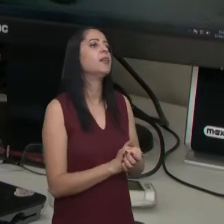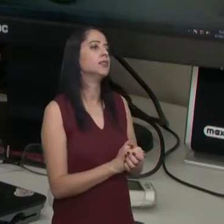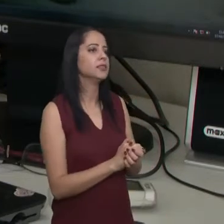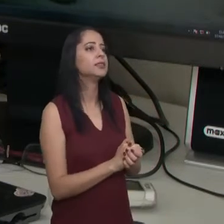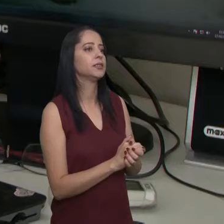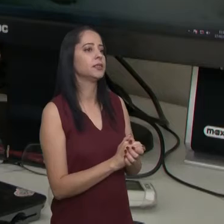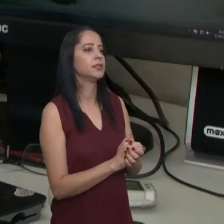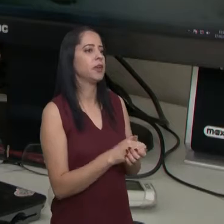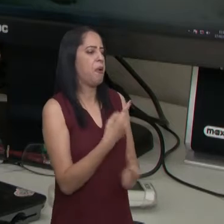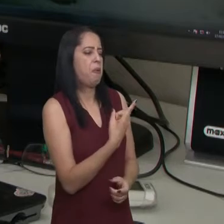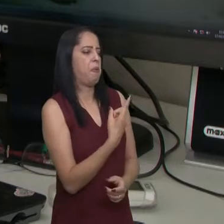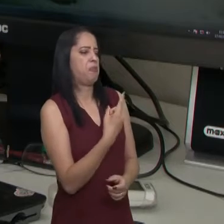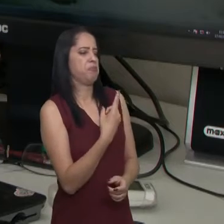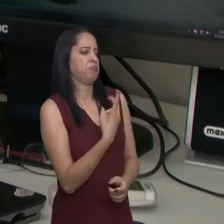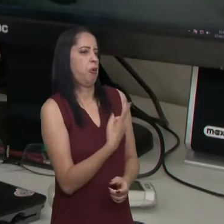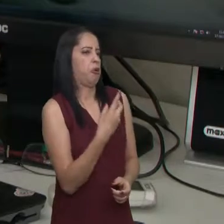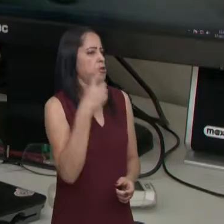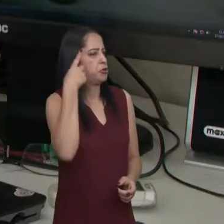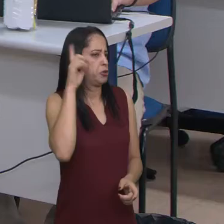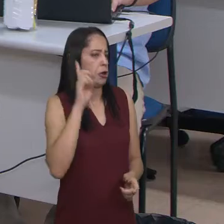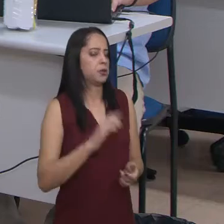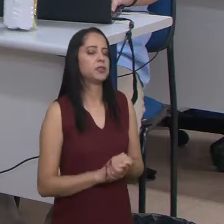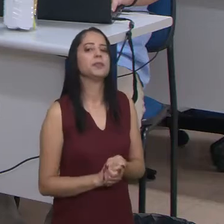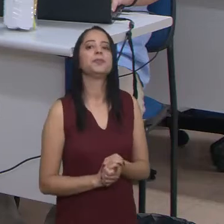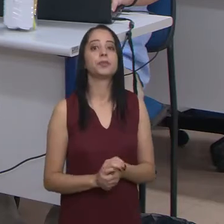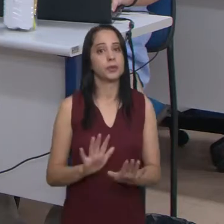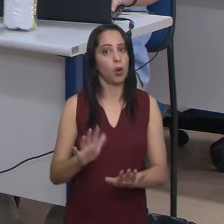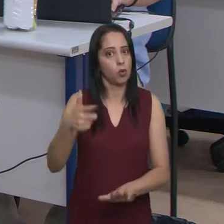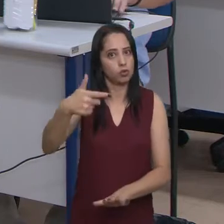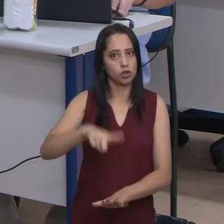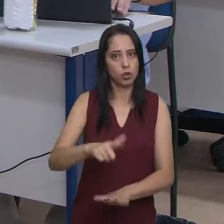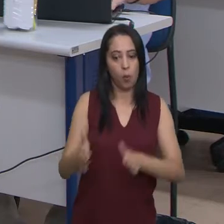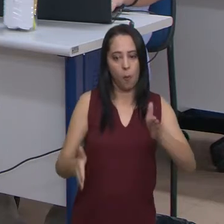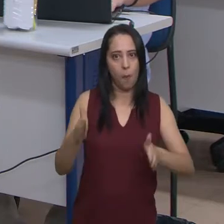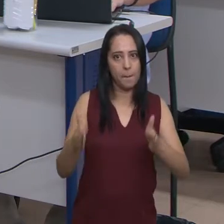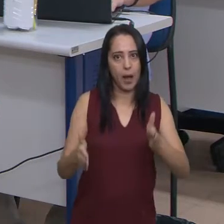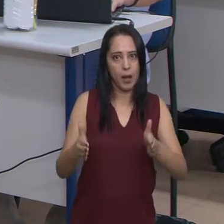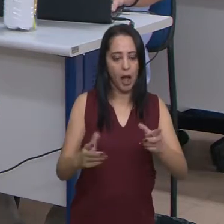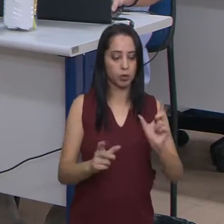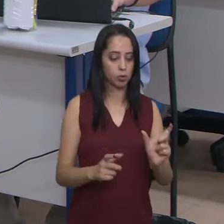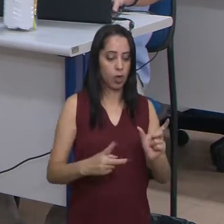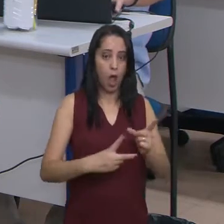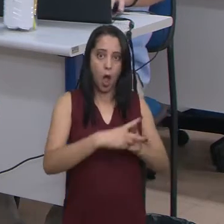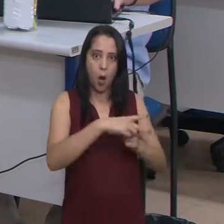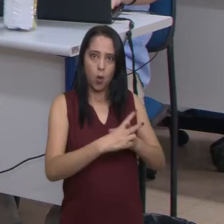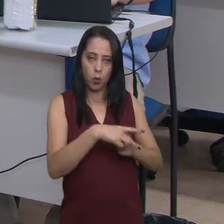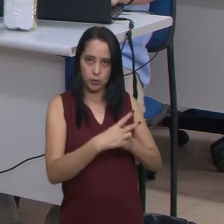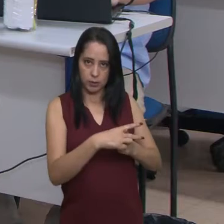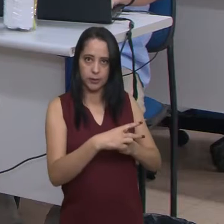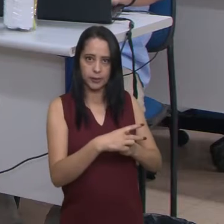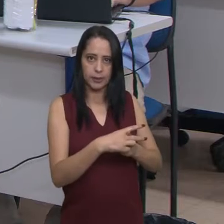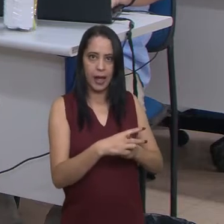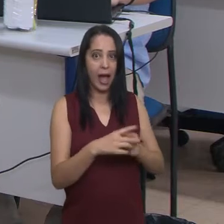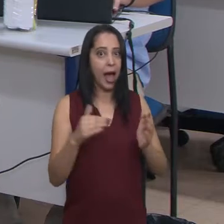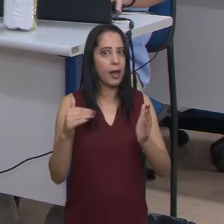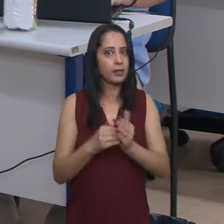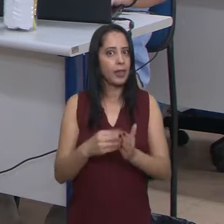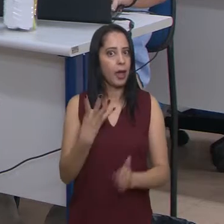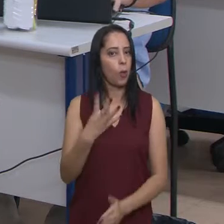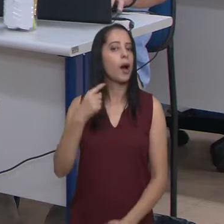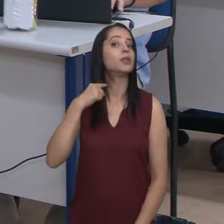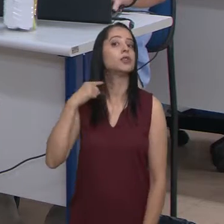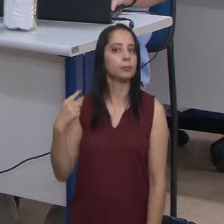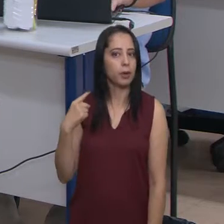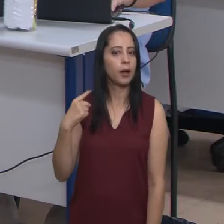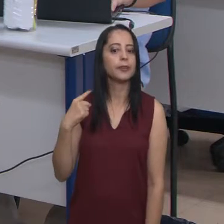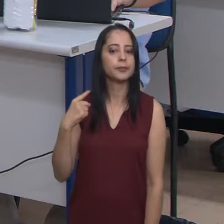eleitor em 1-2 dias no máximo. Reforçando então que o prazo para regularizar os títulos cancelados vai até o dia 4